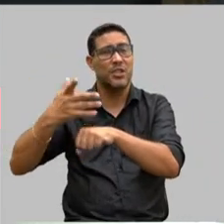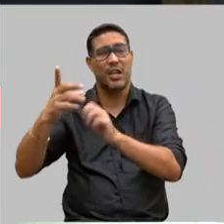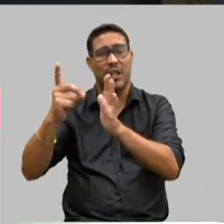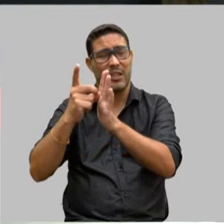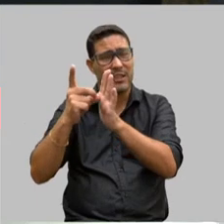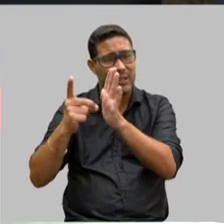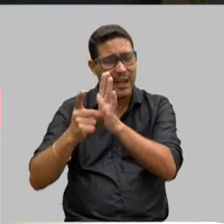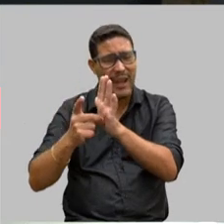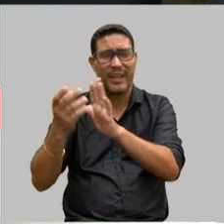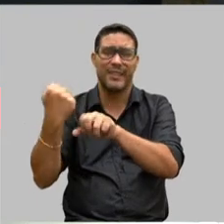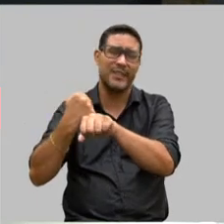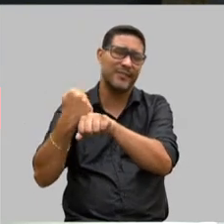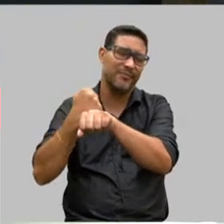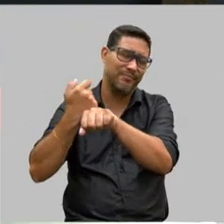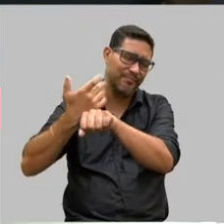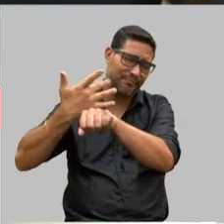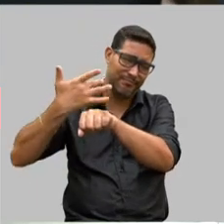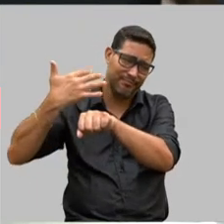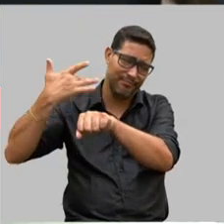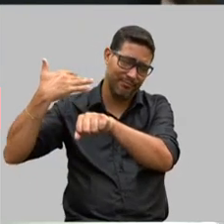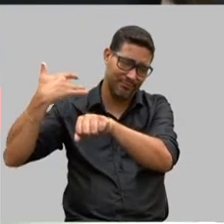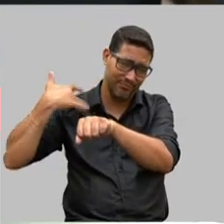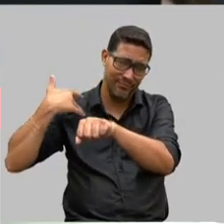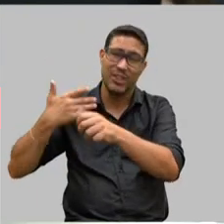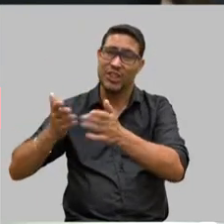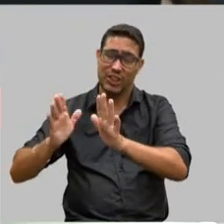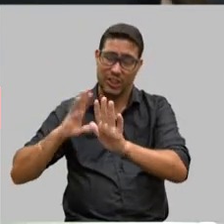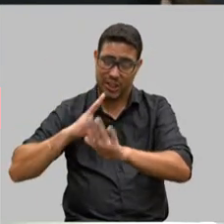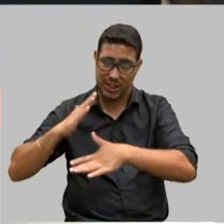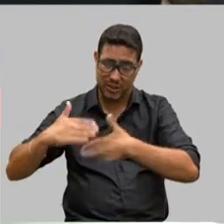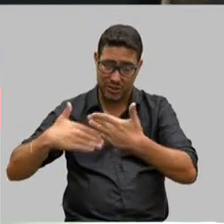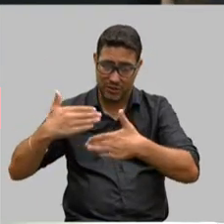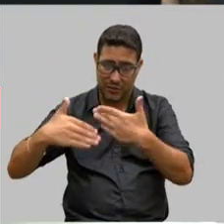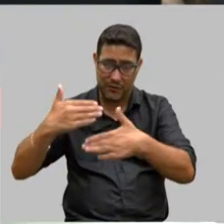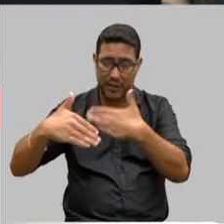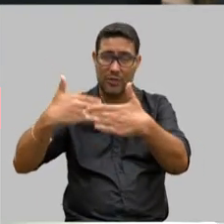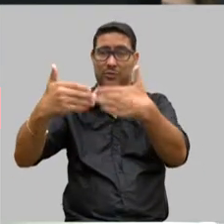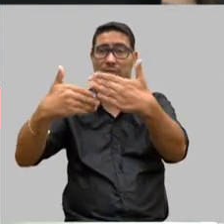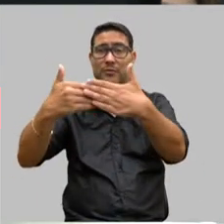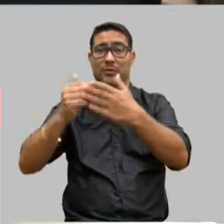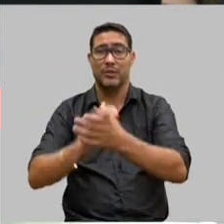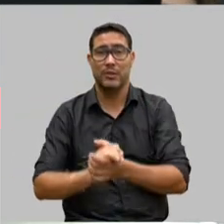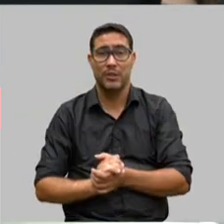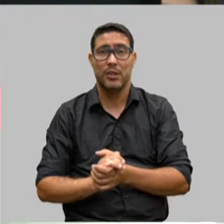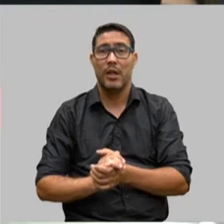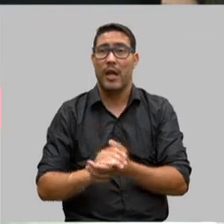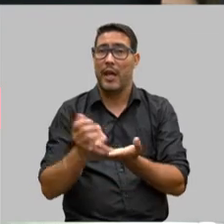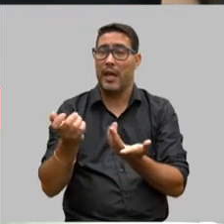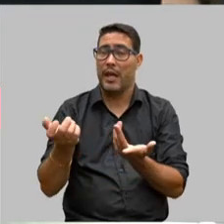se desenvolveram, os chamados países desenvolvidos, se desenvolveram, emitiram,